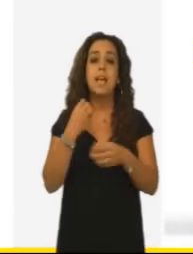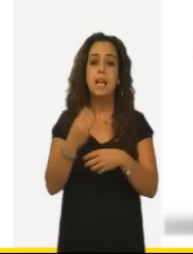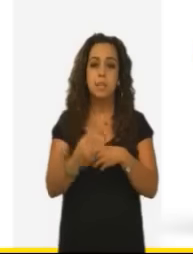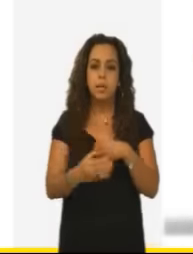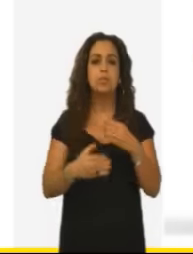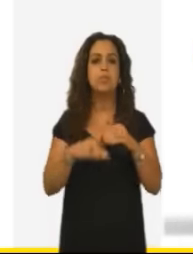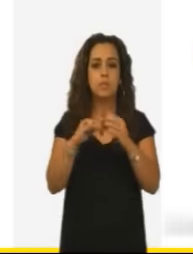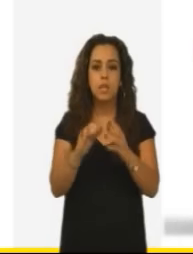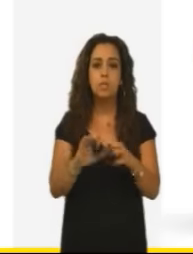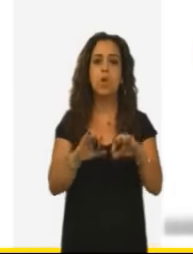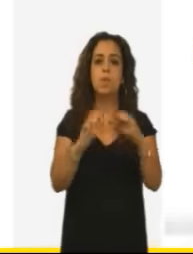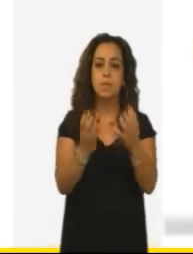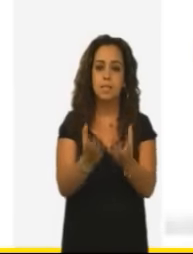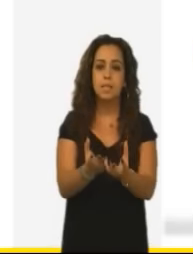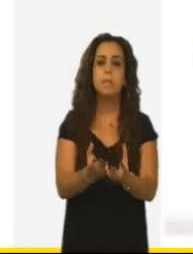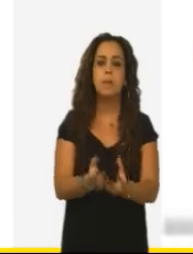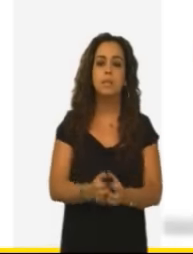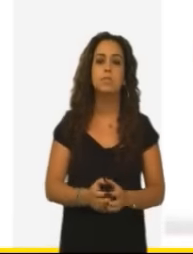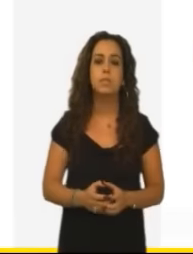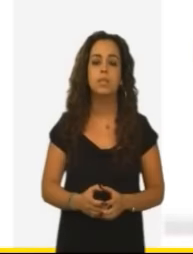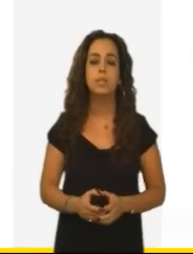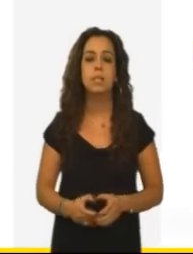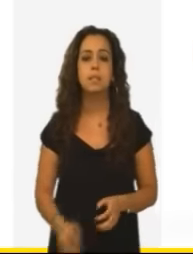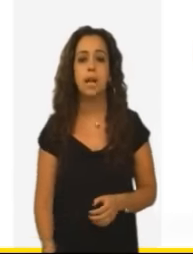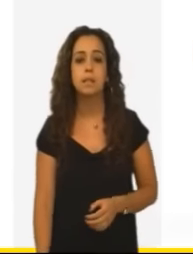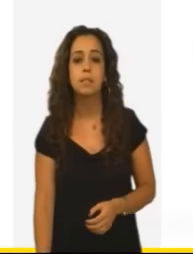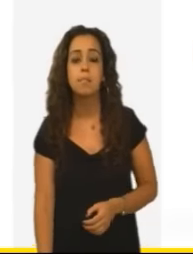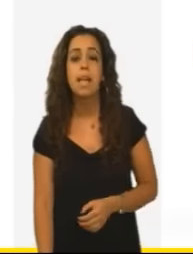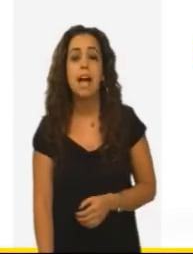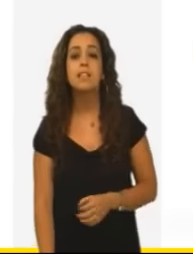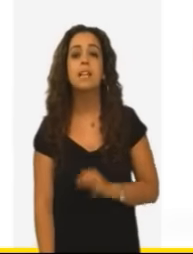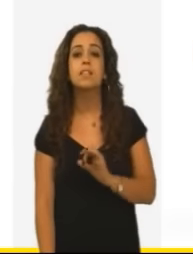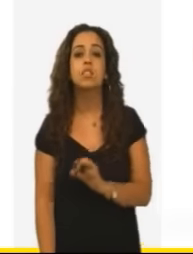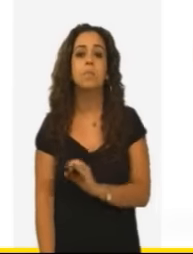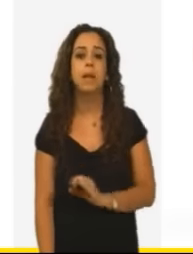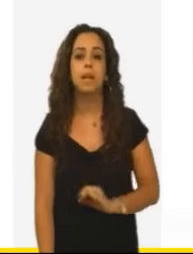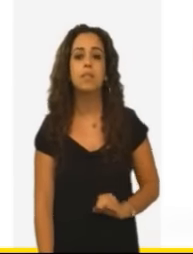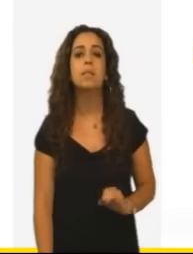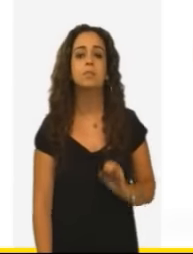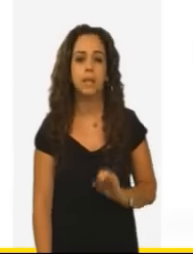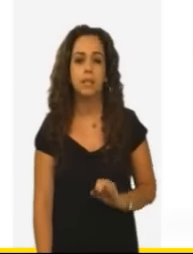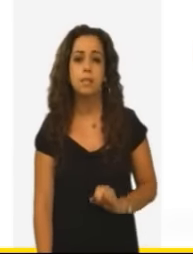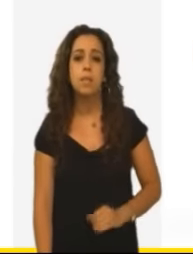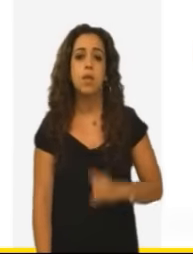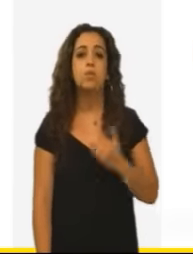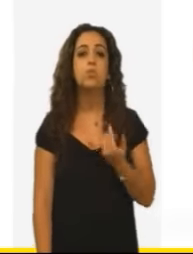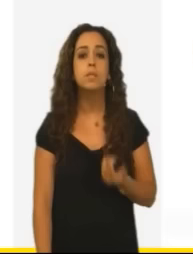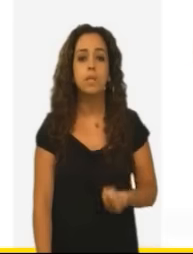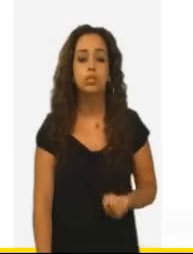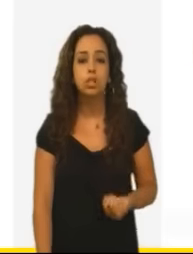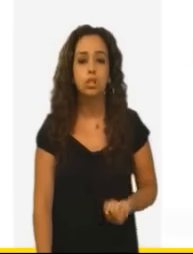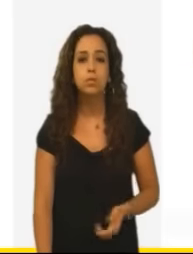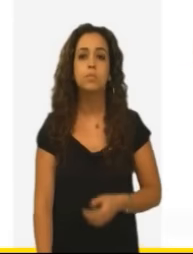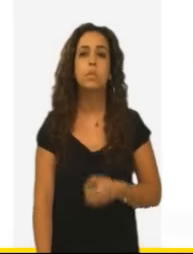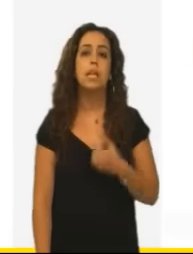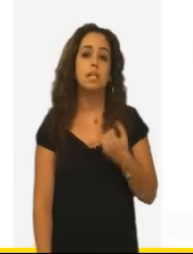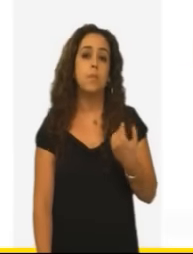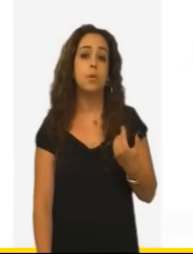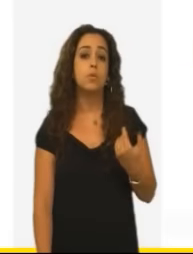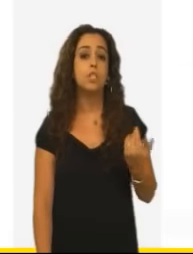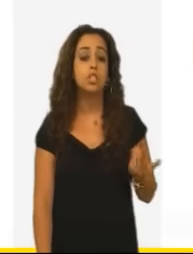aplicada elementos sem nome, mas que dependam de eu entender as classes. As classes de palavras são 10. O